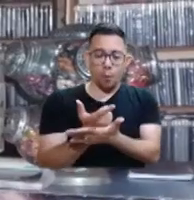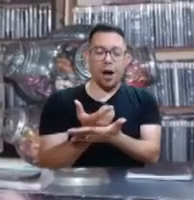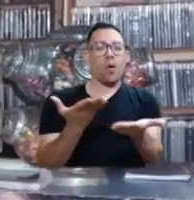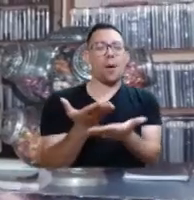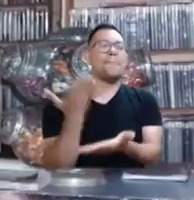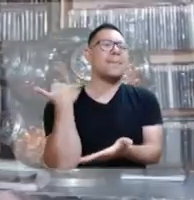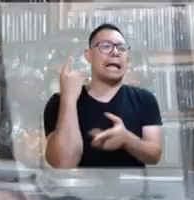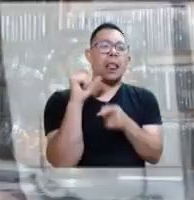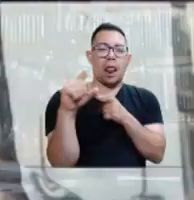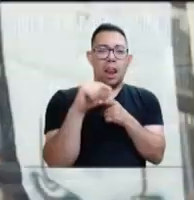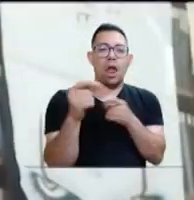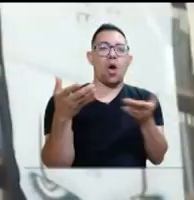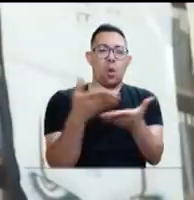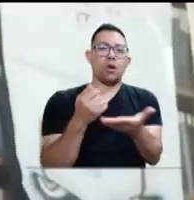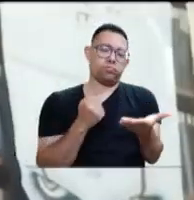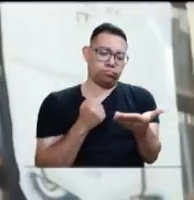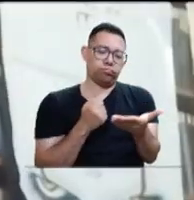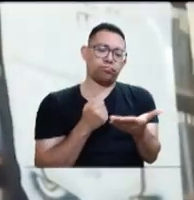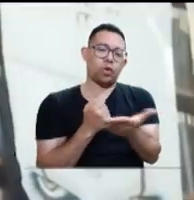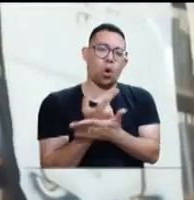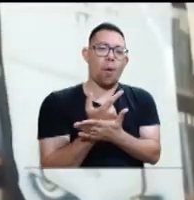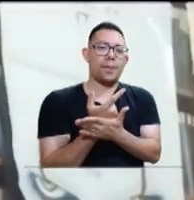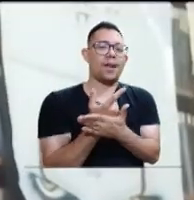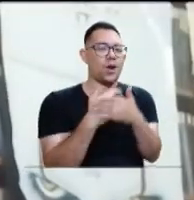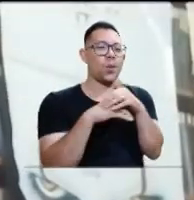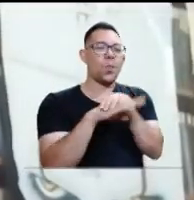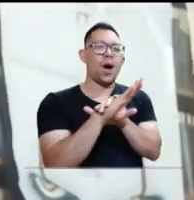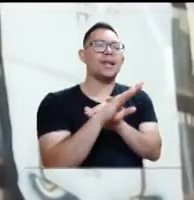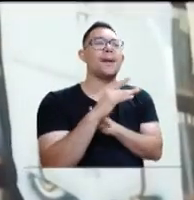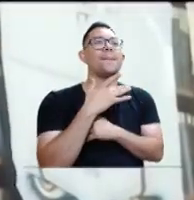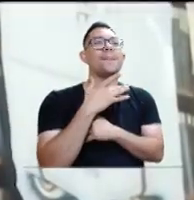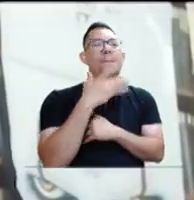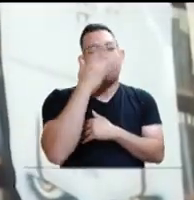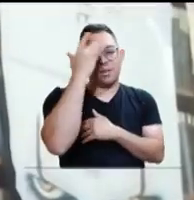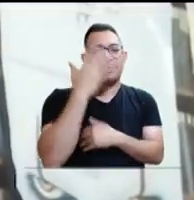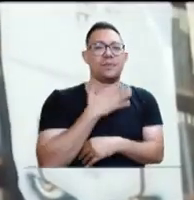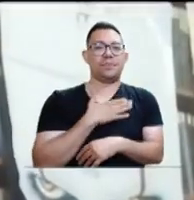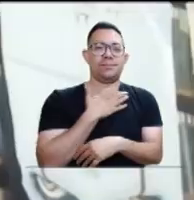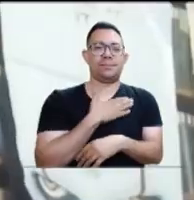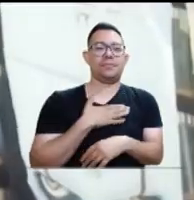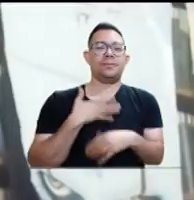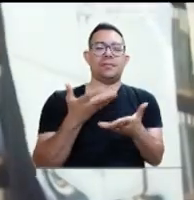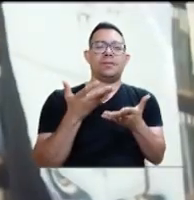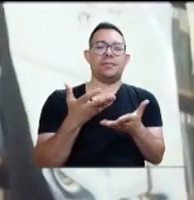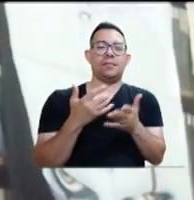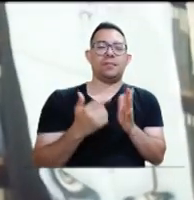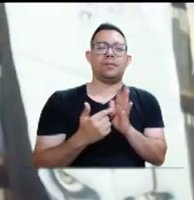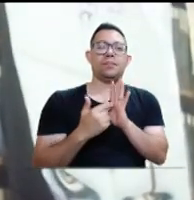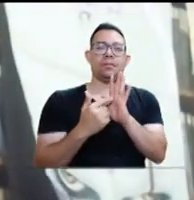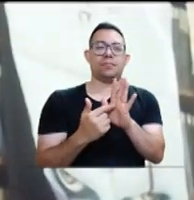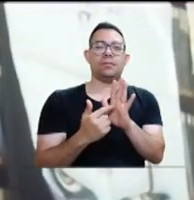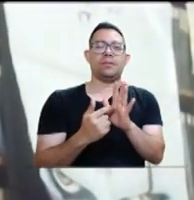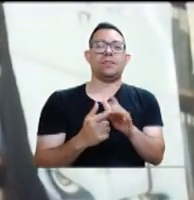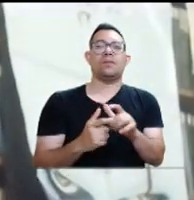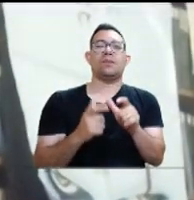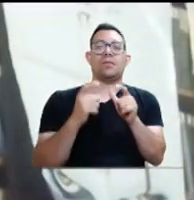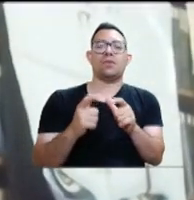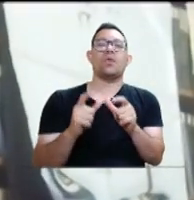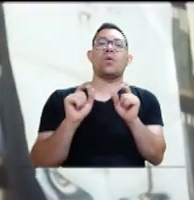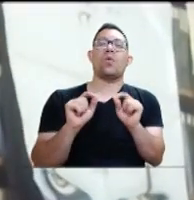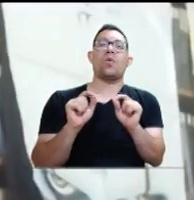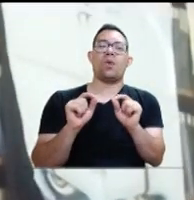muito difícil. E eu queria deixar aqui, né, uns VHS de uma